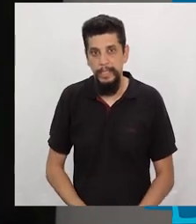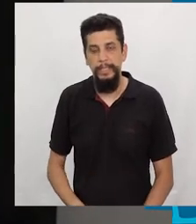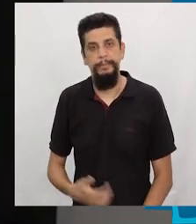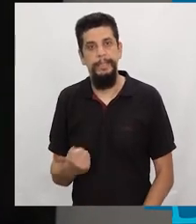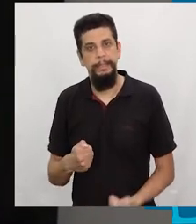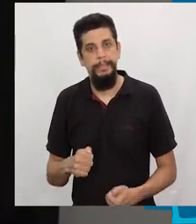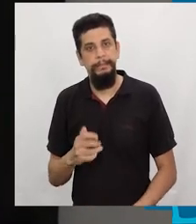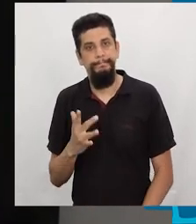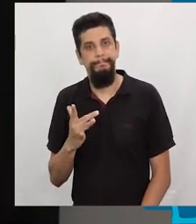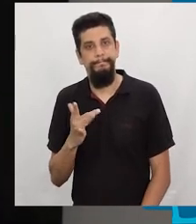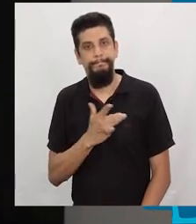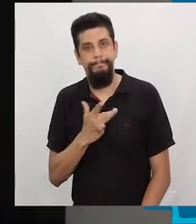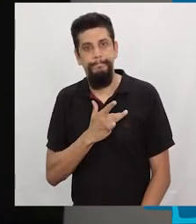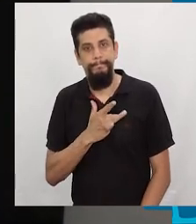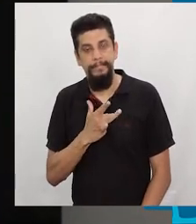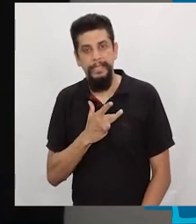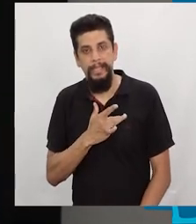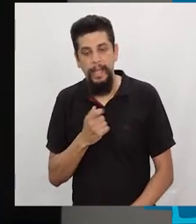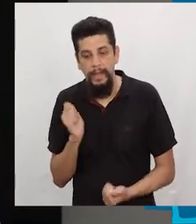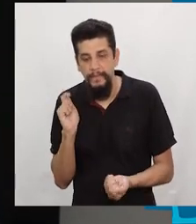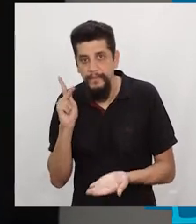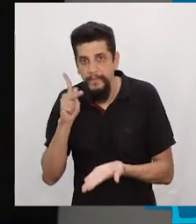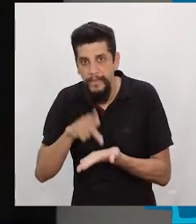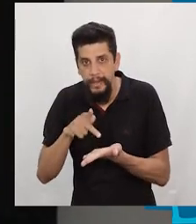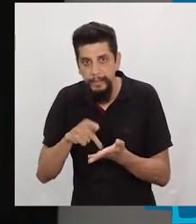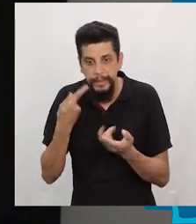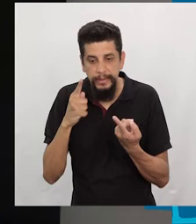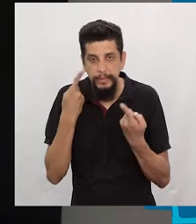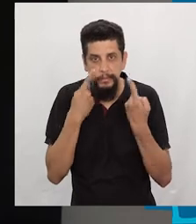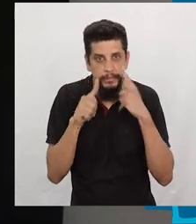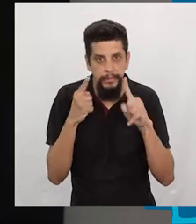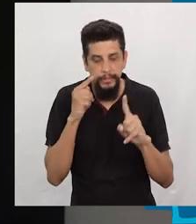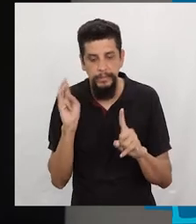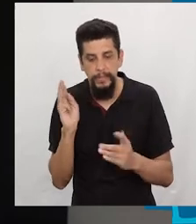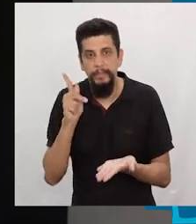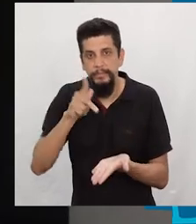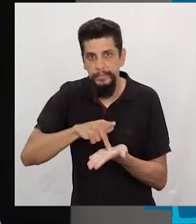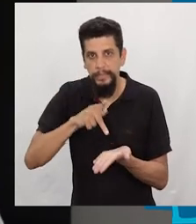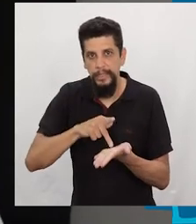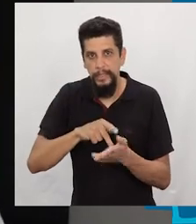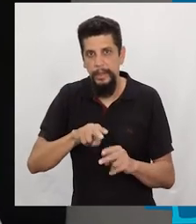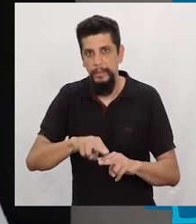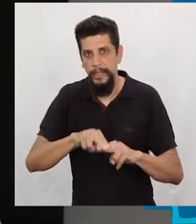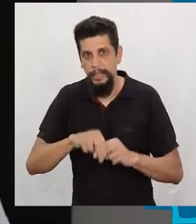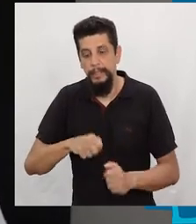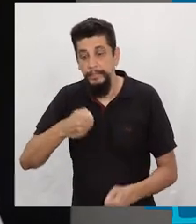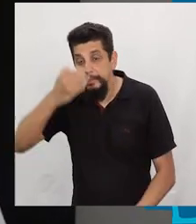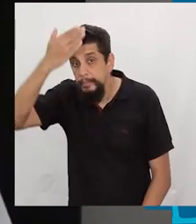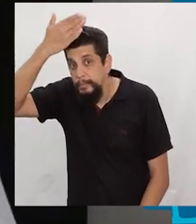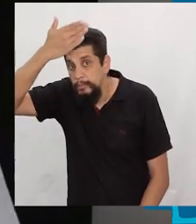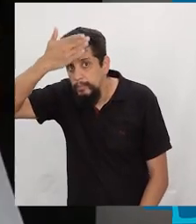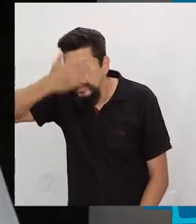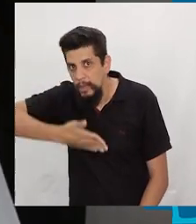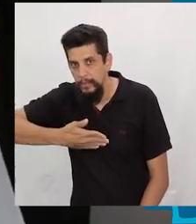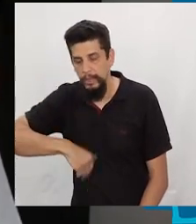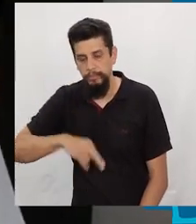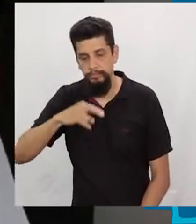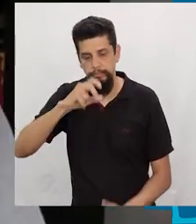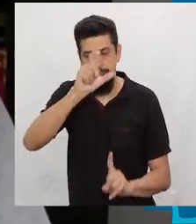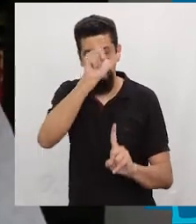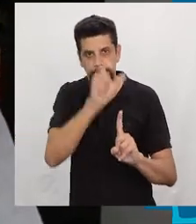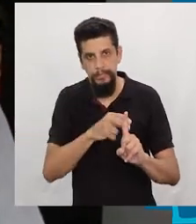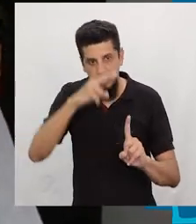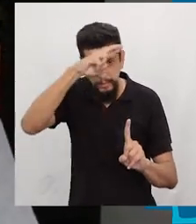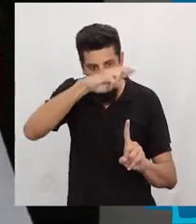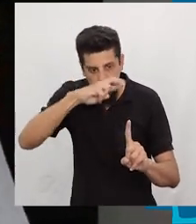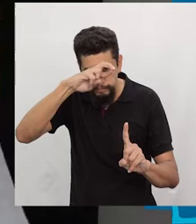ser apaixonado pela verdade. Ele tem que descobrir qual é a verdade. E para isso ele precisa de provas. Então o detetive